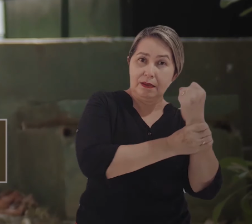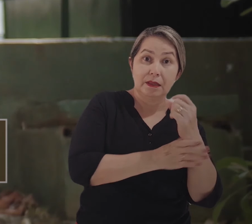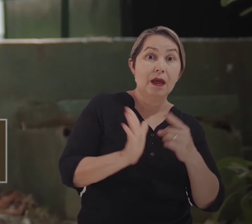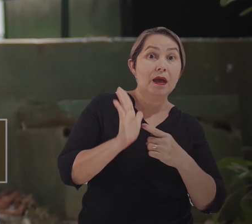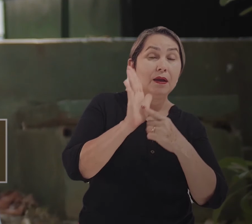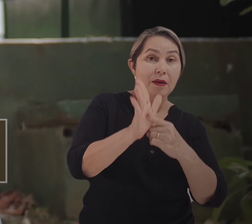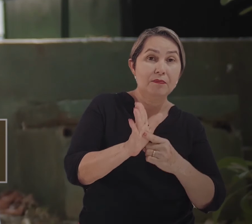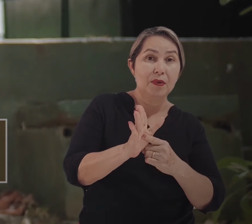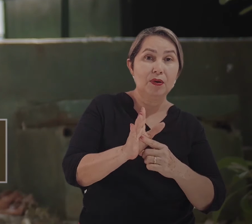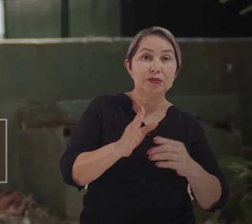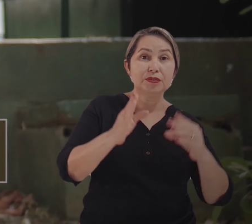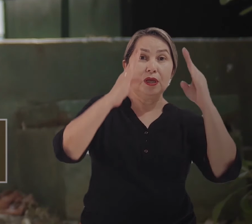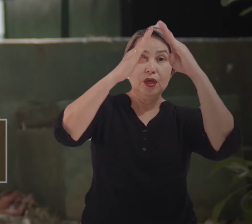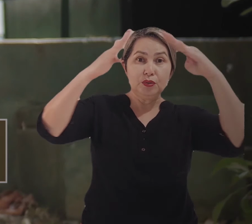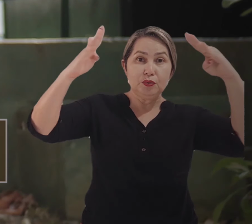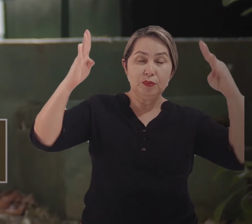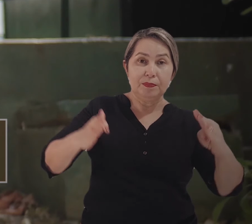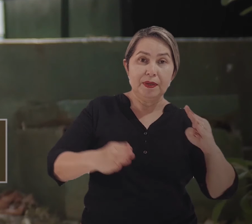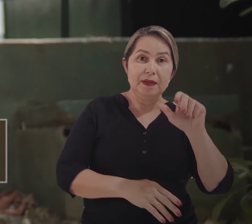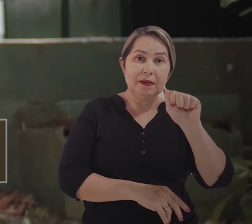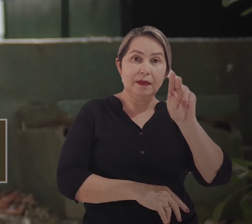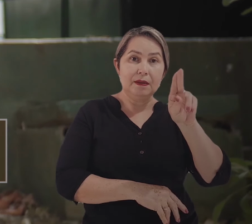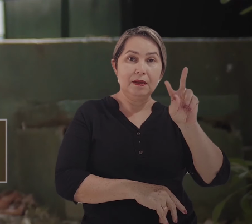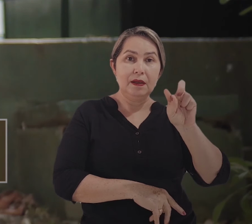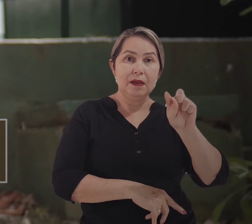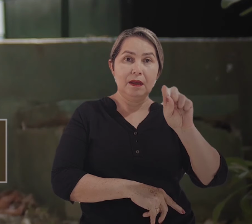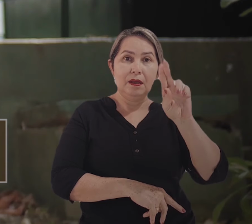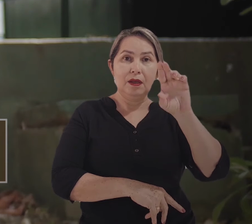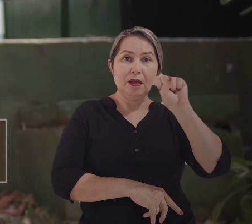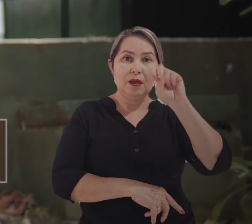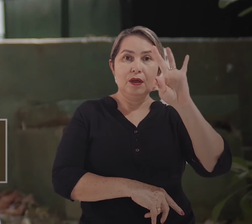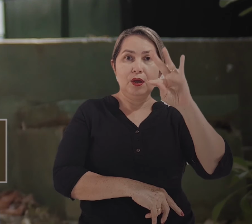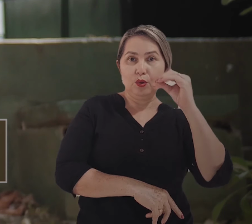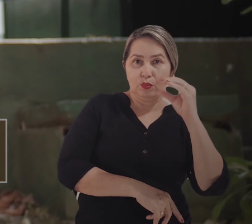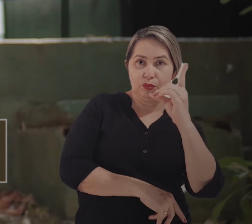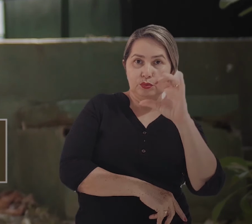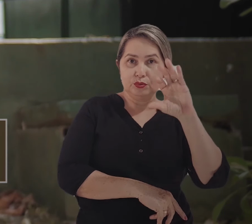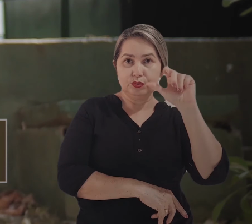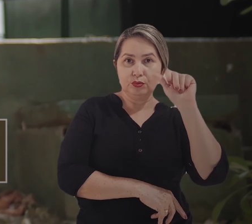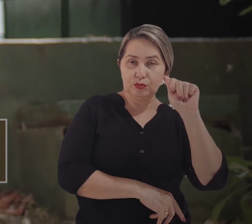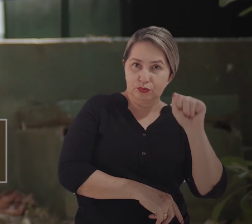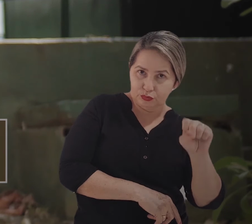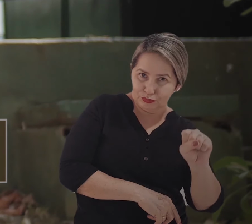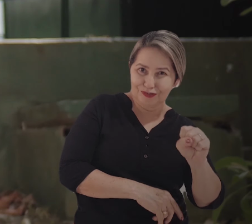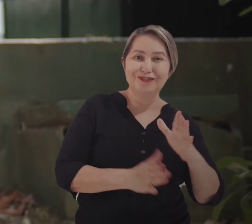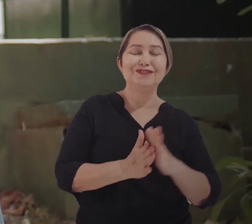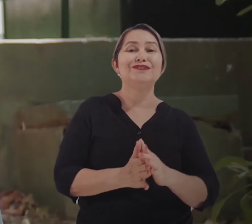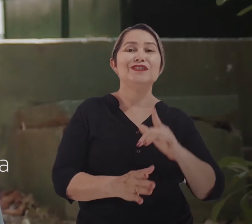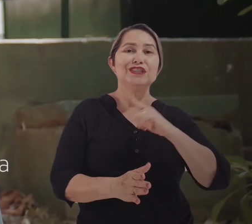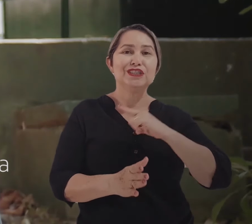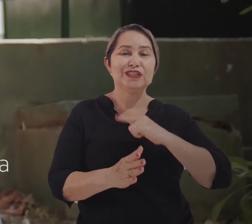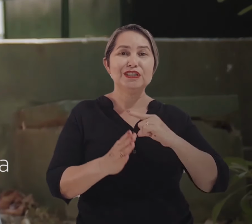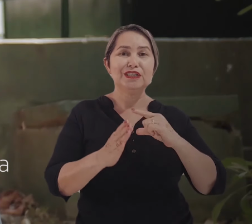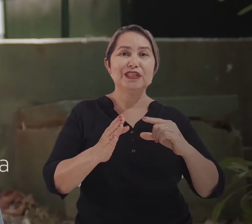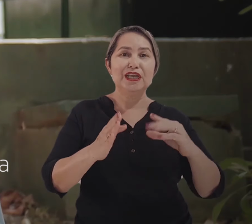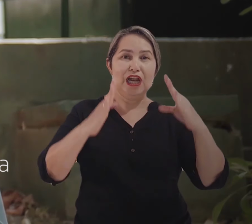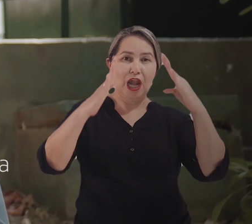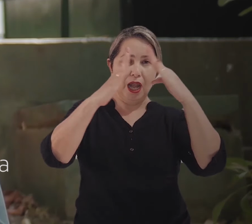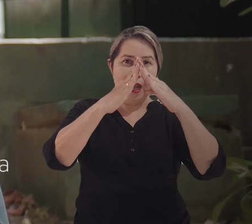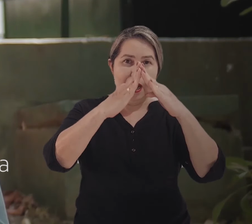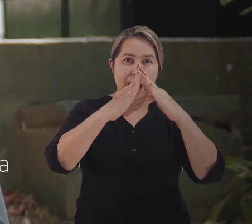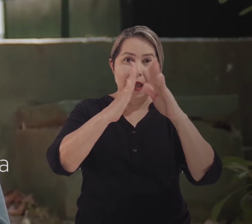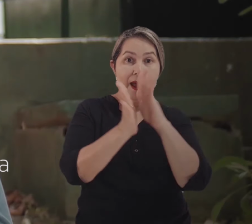Augusto Dias, do antigo Mercado Municipal, que hoje é a Biblioteca Orlando Lobo, da Igreja São Félix, quando, na verdade, essa